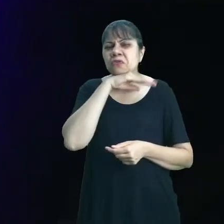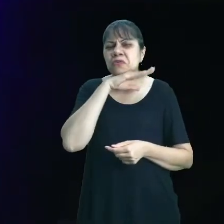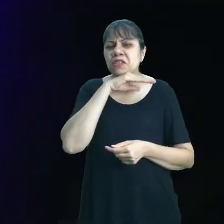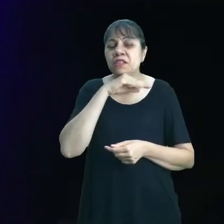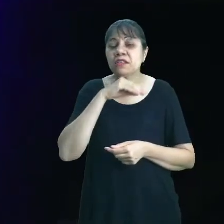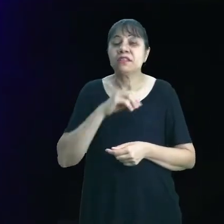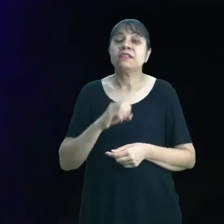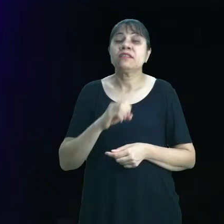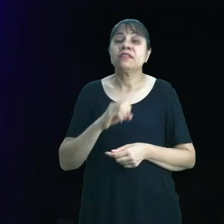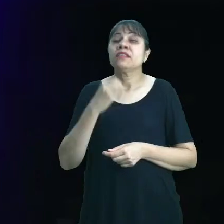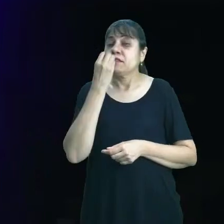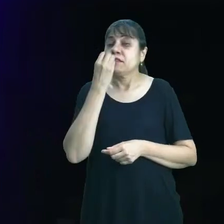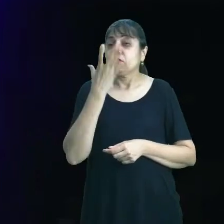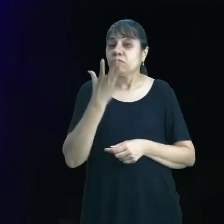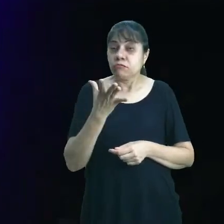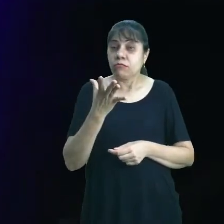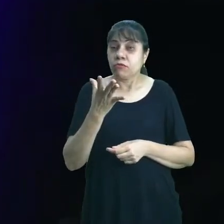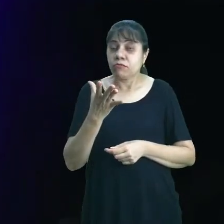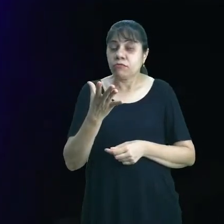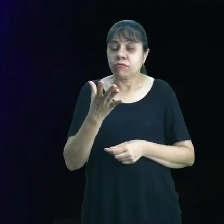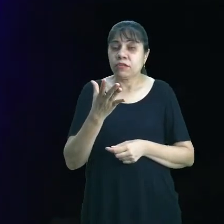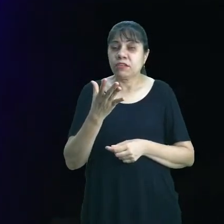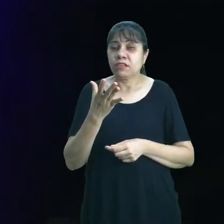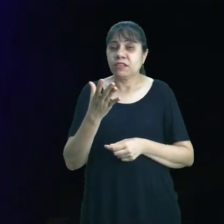andando afastado deles.